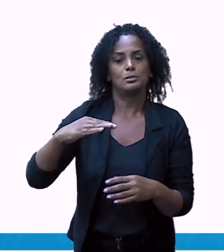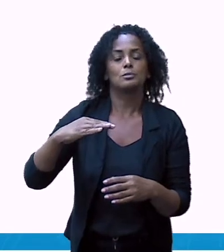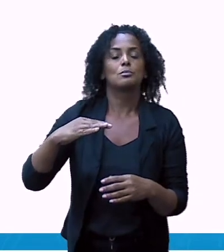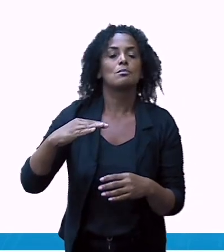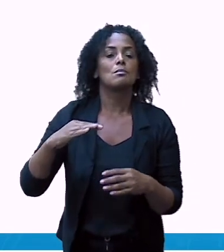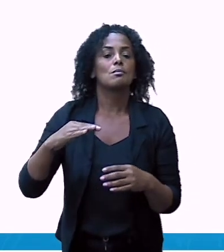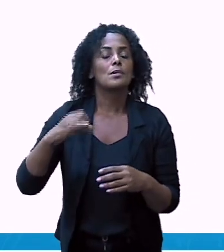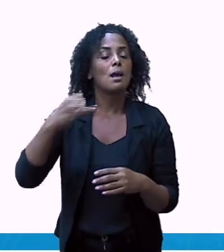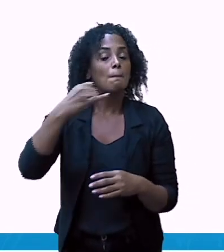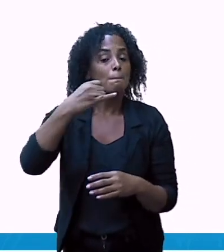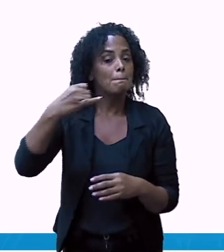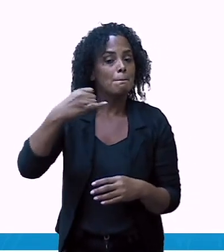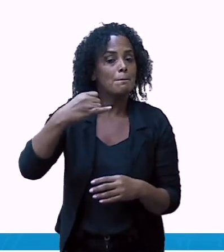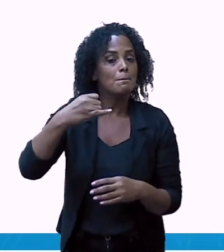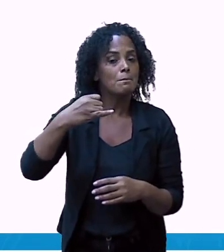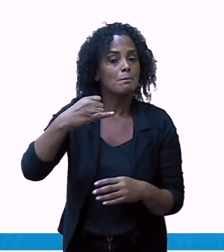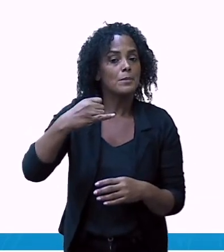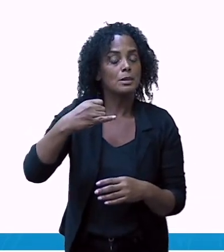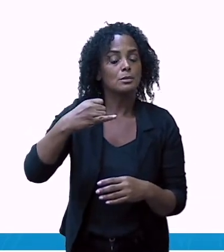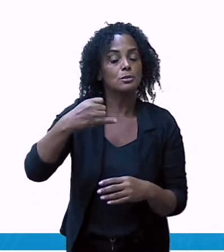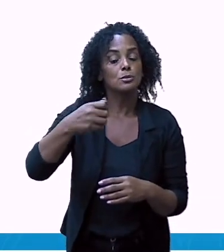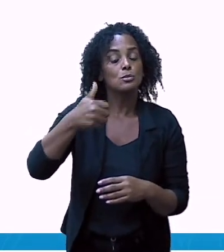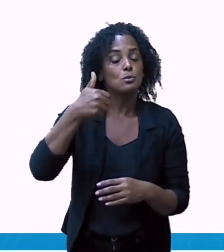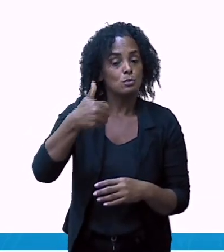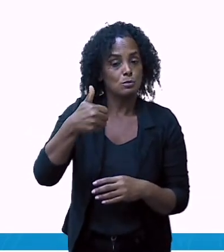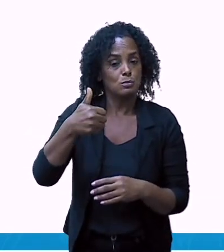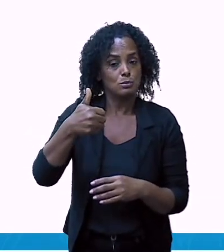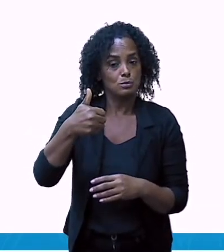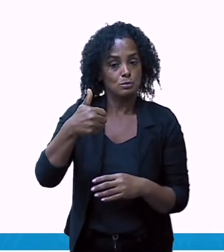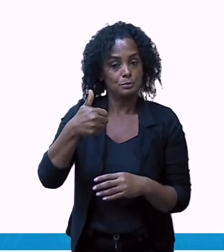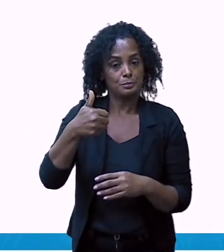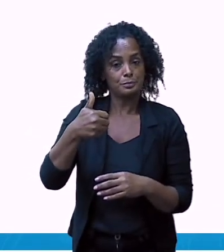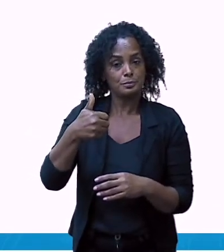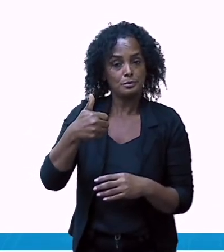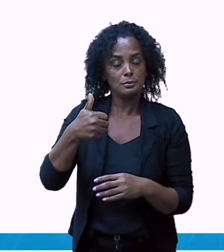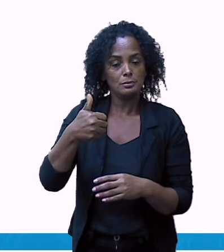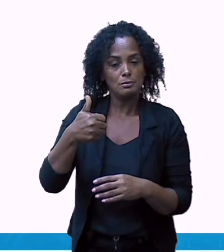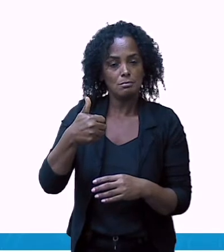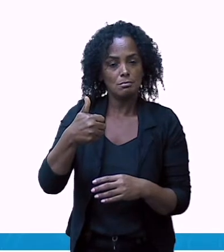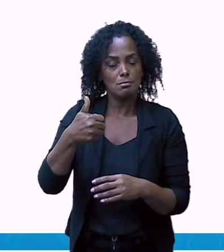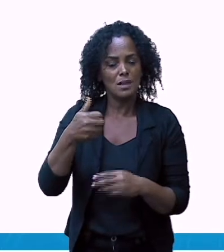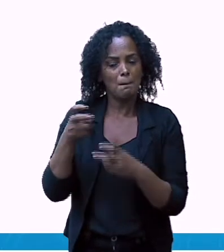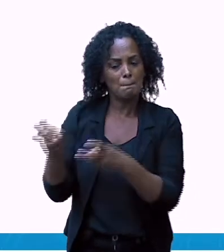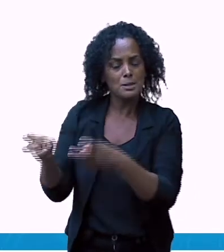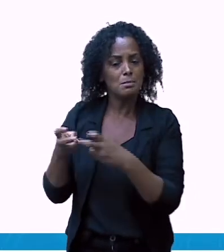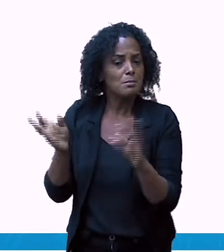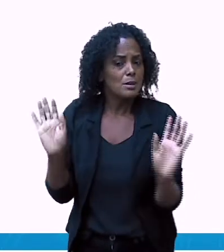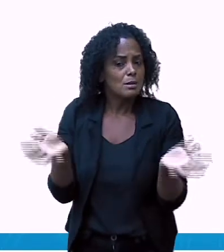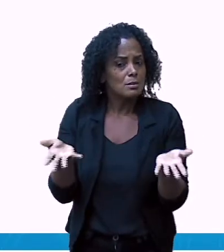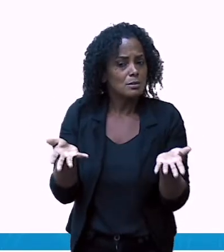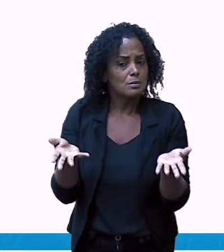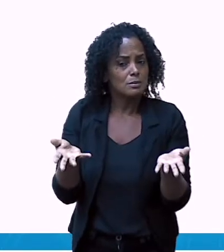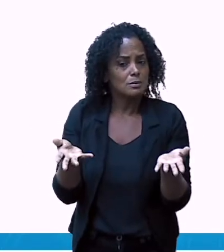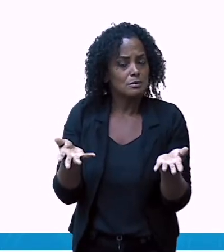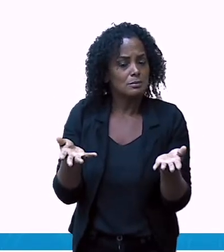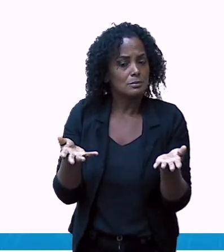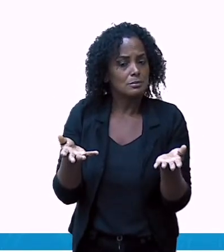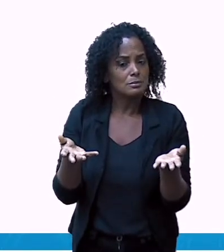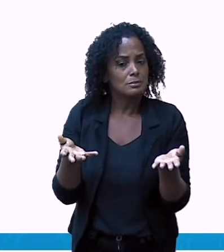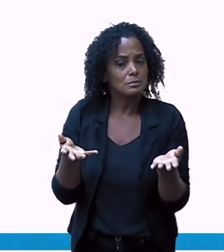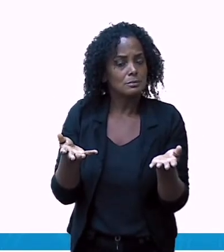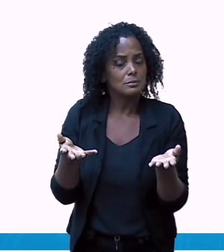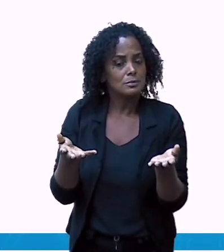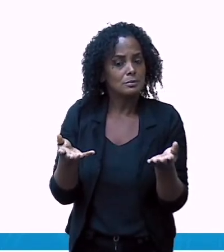numérica. Menos 1. Agora, percebam, não tem mais multiplicação e nem